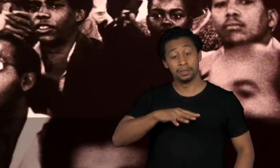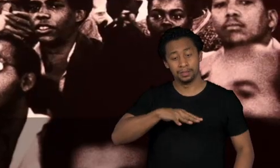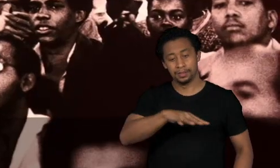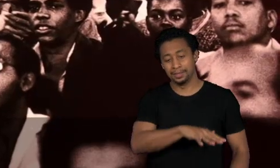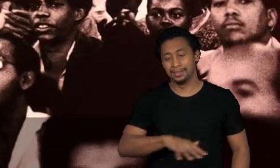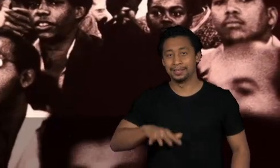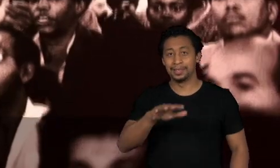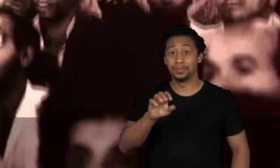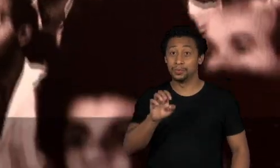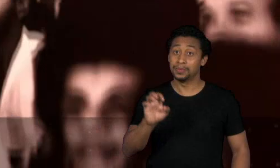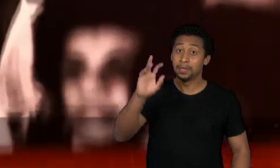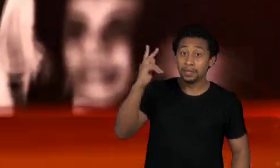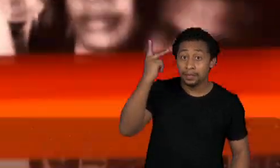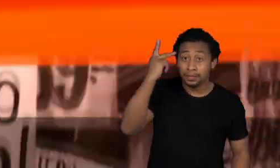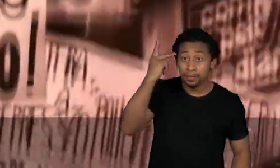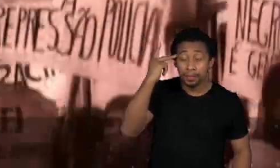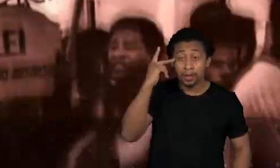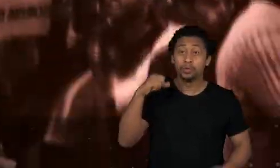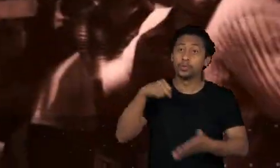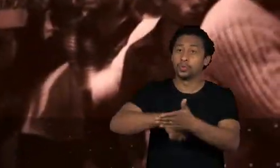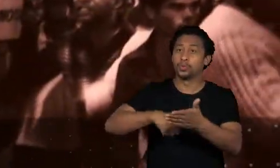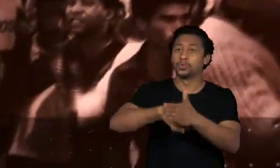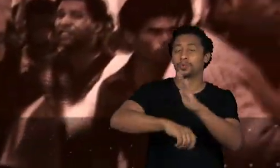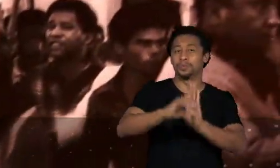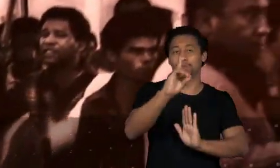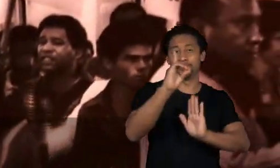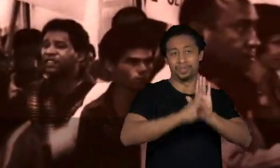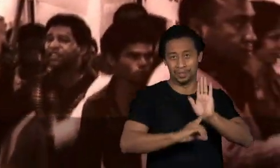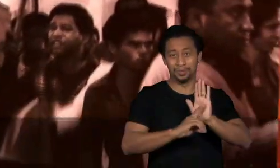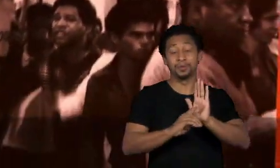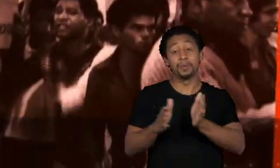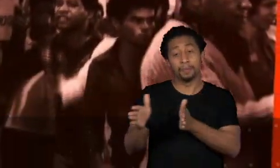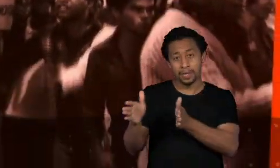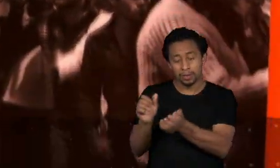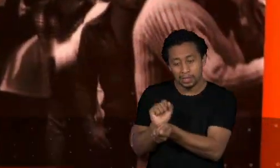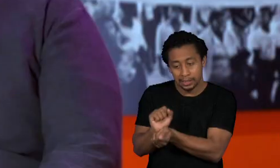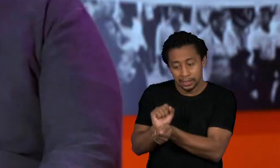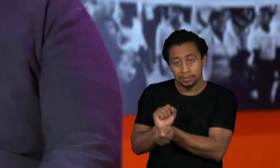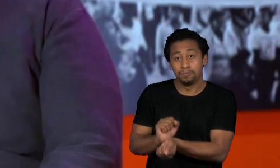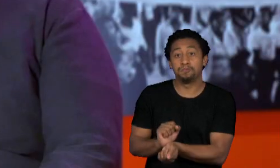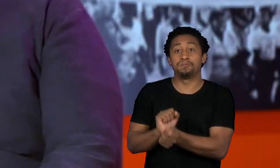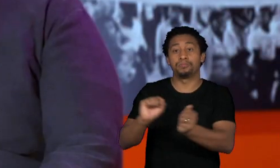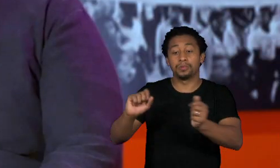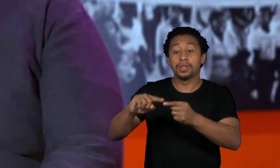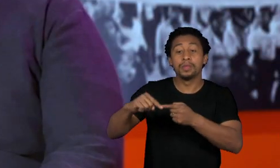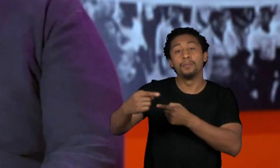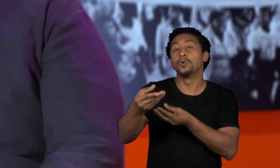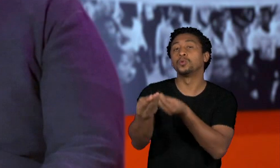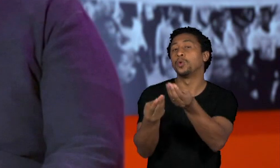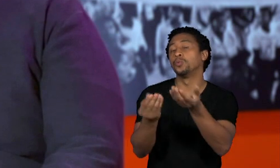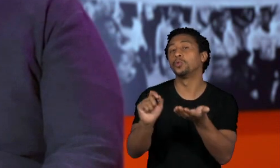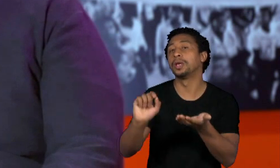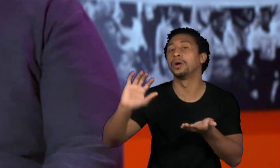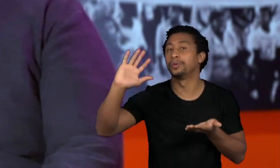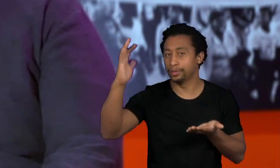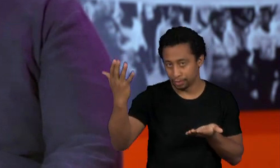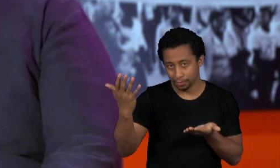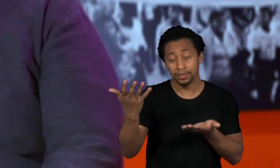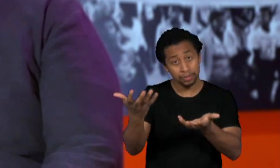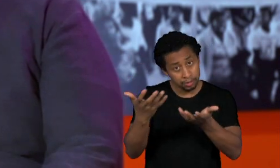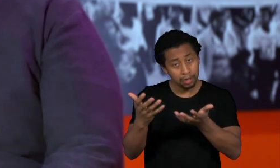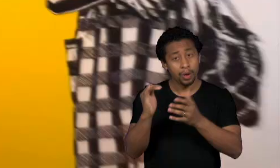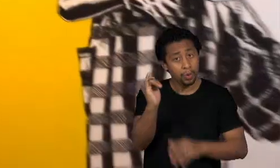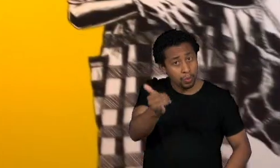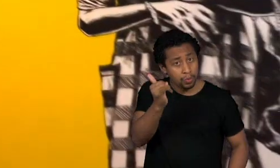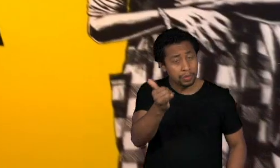direitos desde o pós-abolição. A ideia foi, de alguma forma, tentar contar as diferentes experiências de